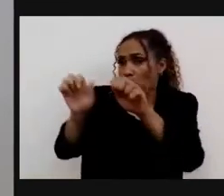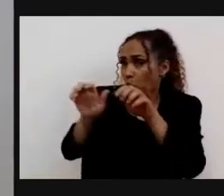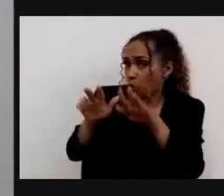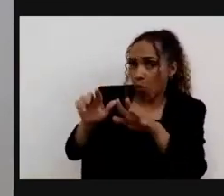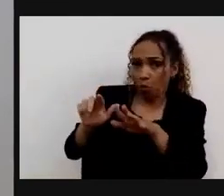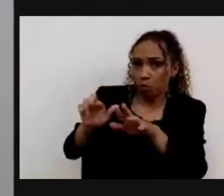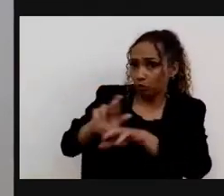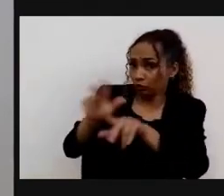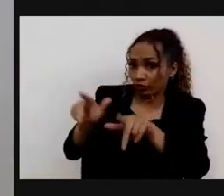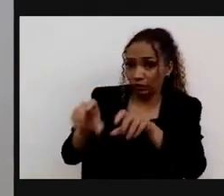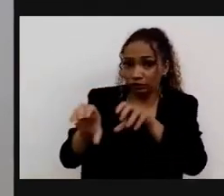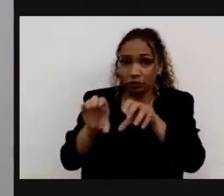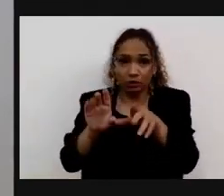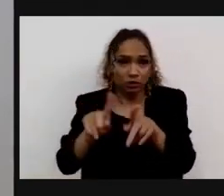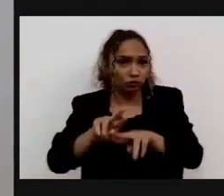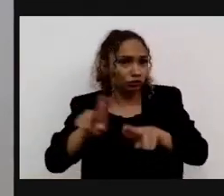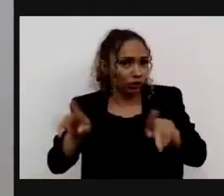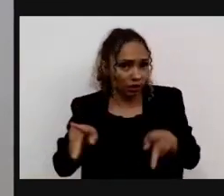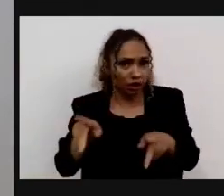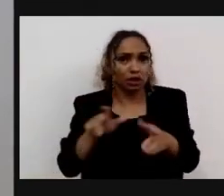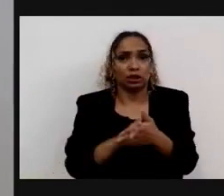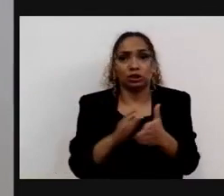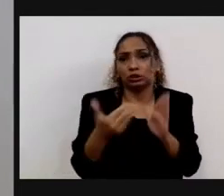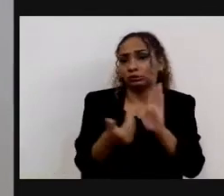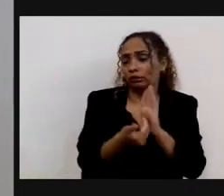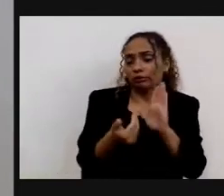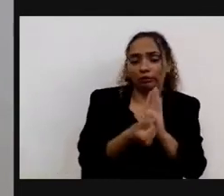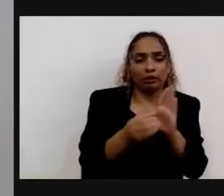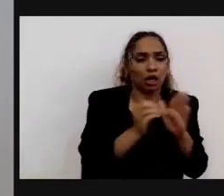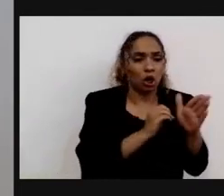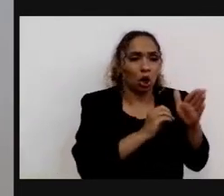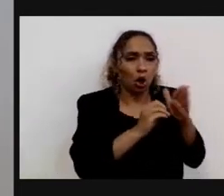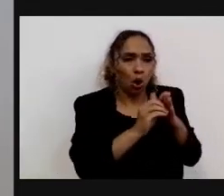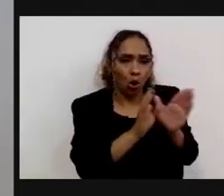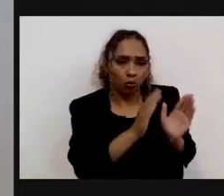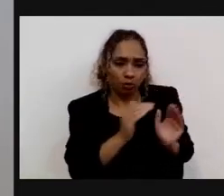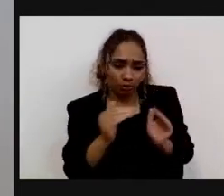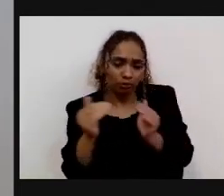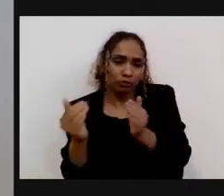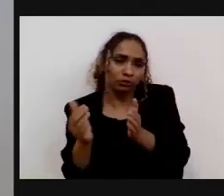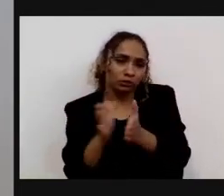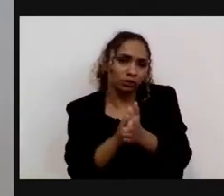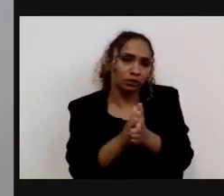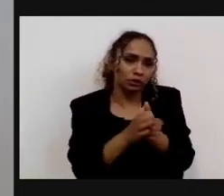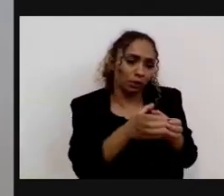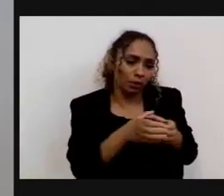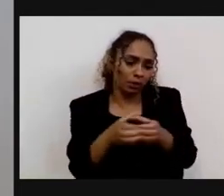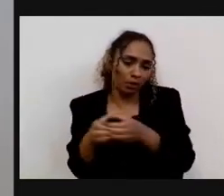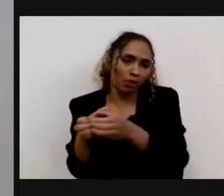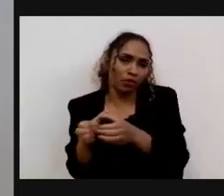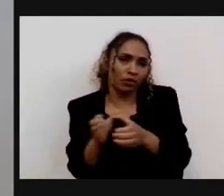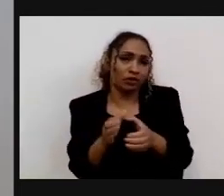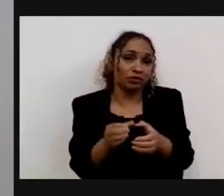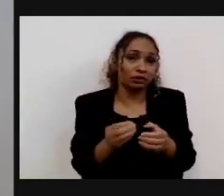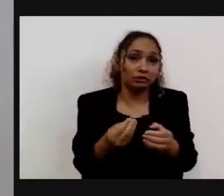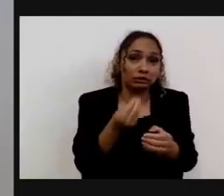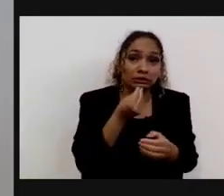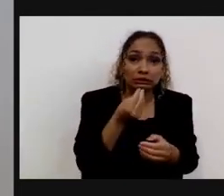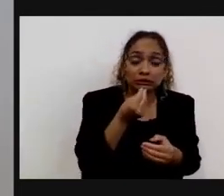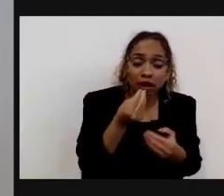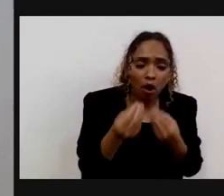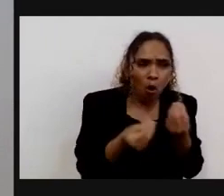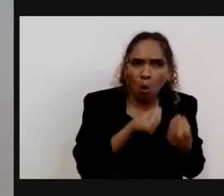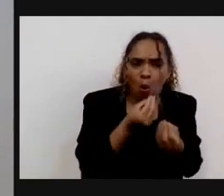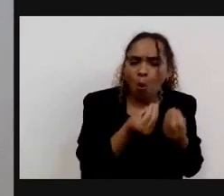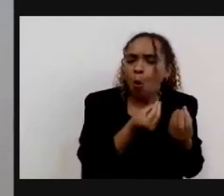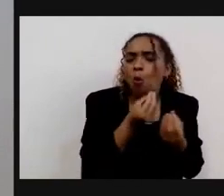formação diferente na Câmara então cada cada órgão cada setor vai testar um pouco intervenções outras formas